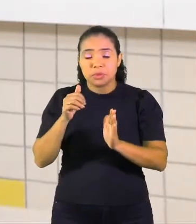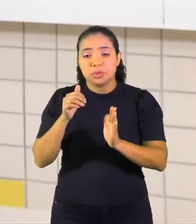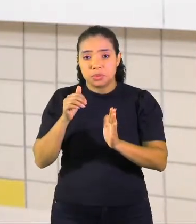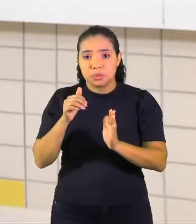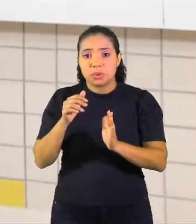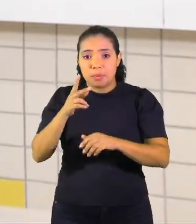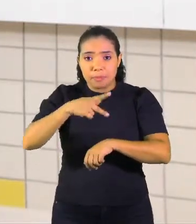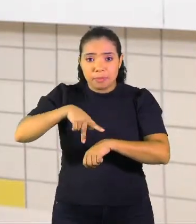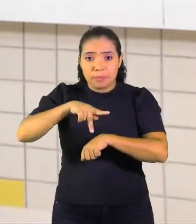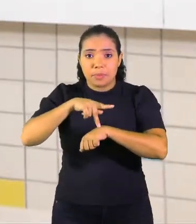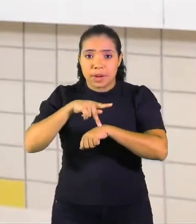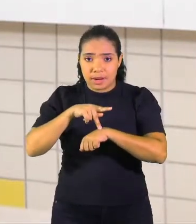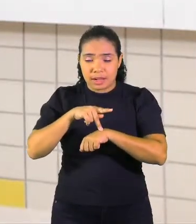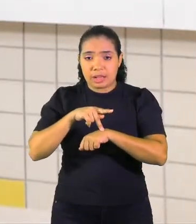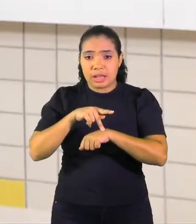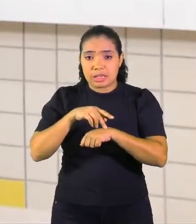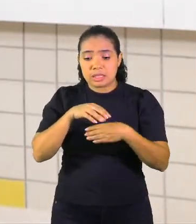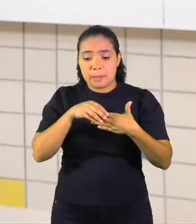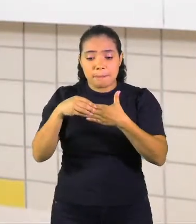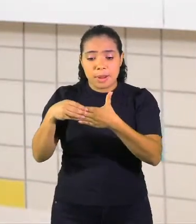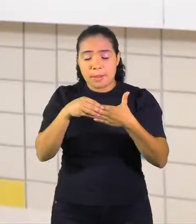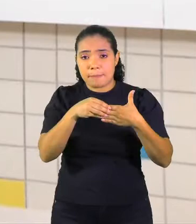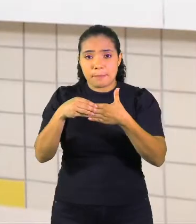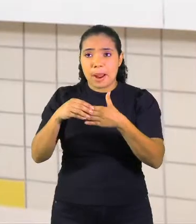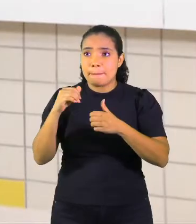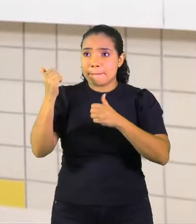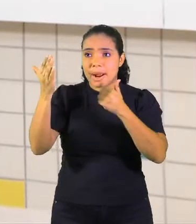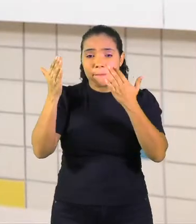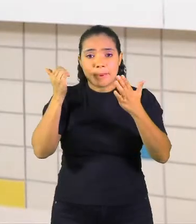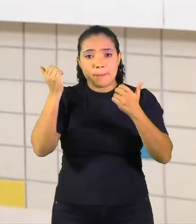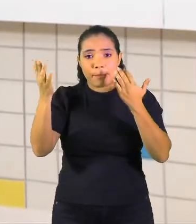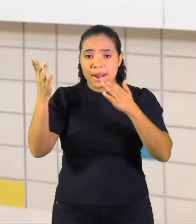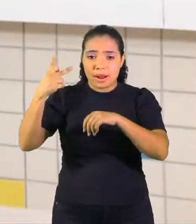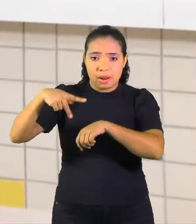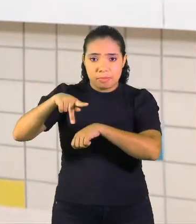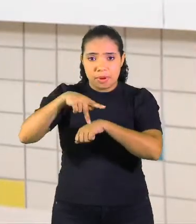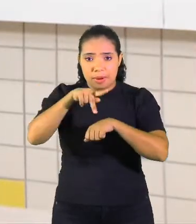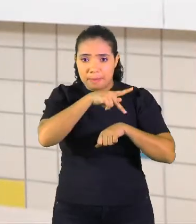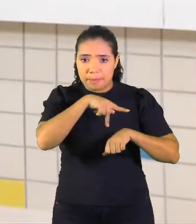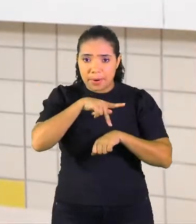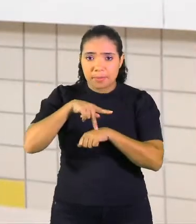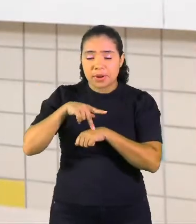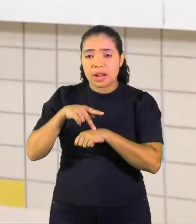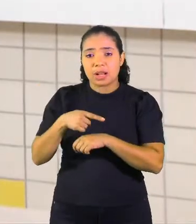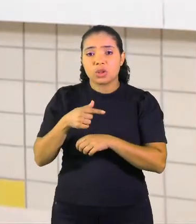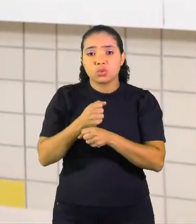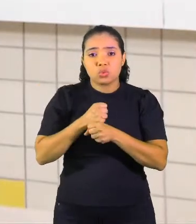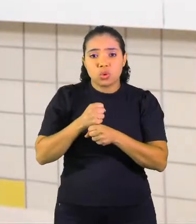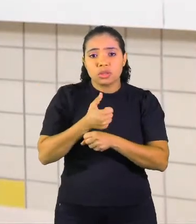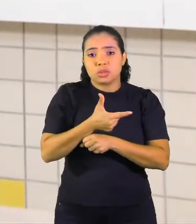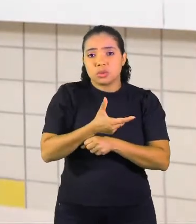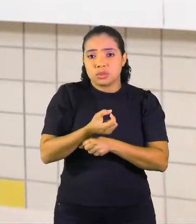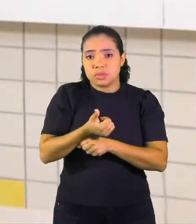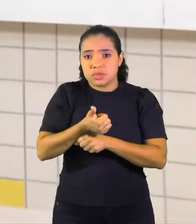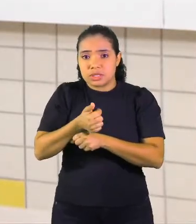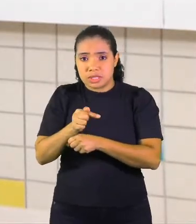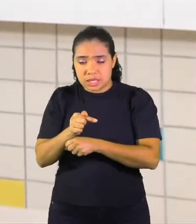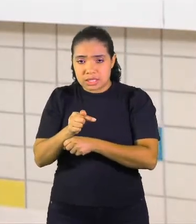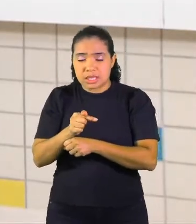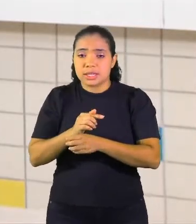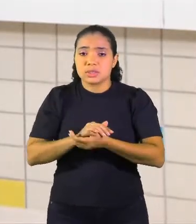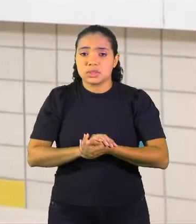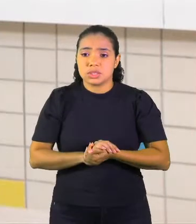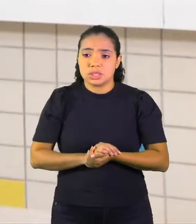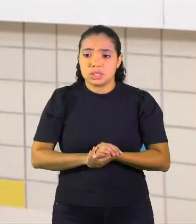primeiro país em exportação, ganhando esse status em 2017, a produção